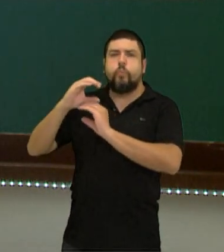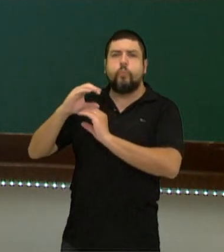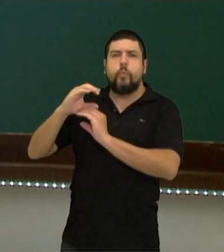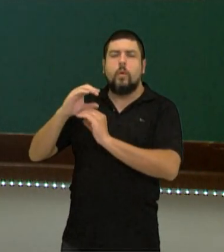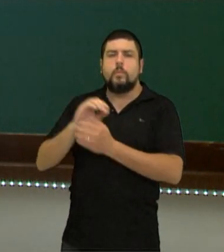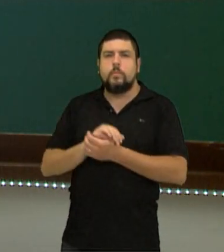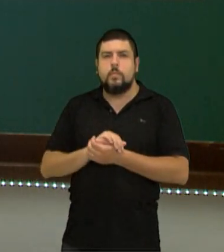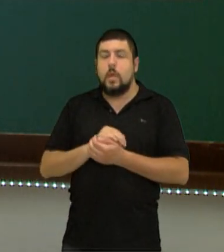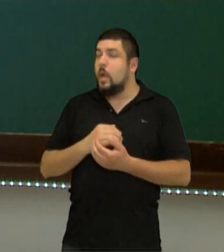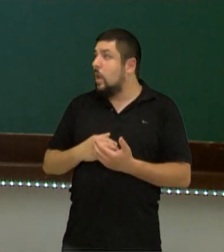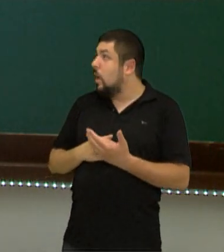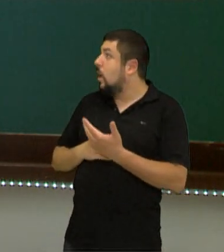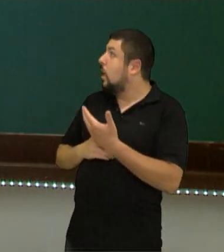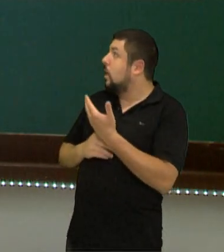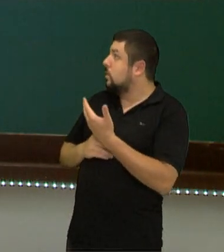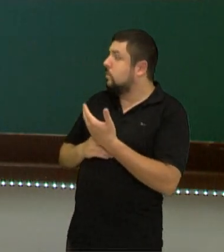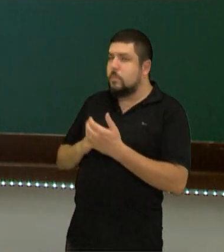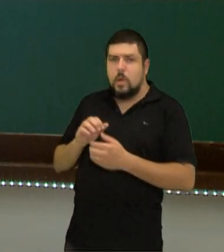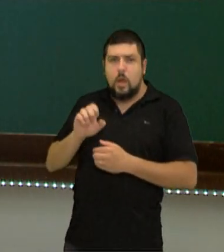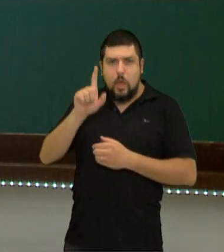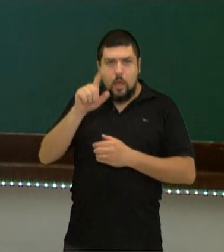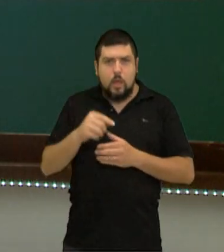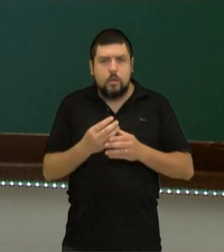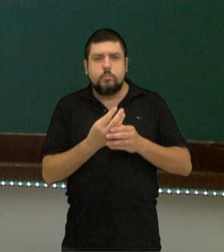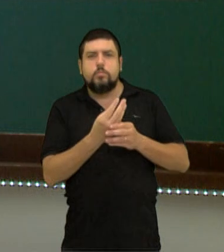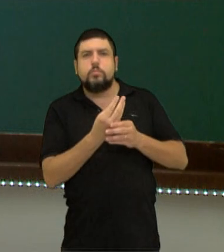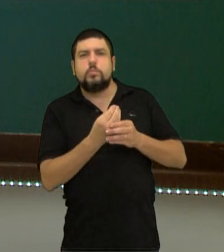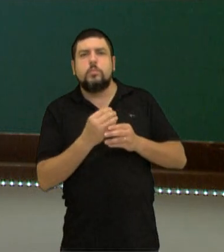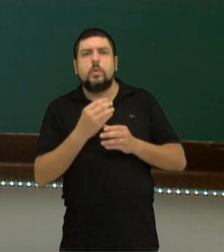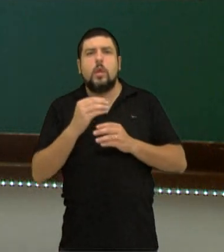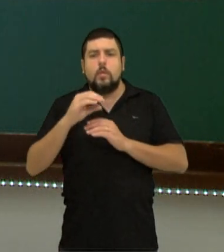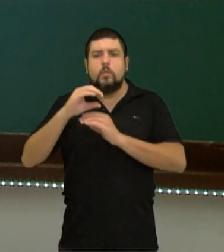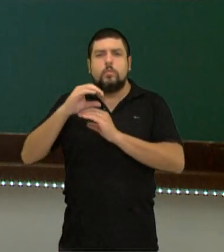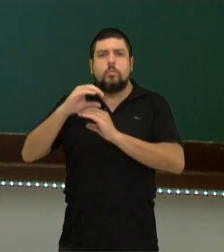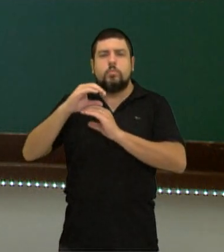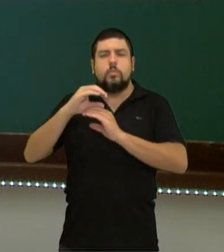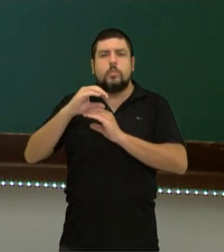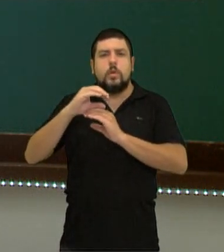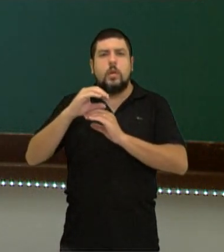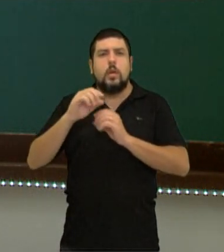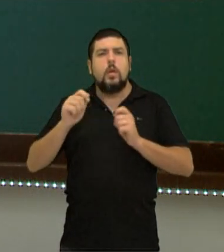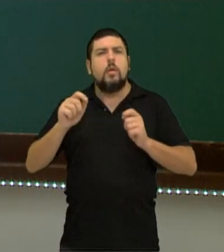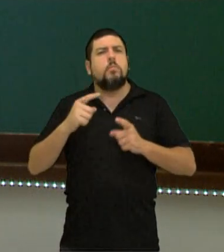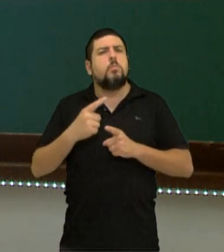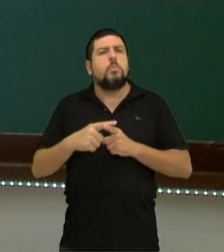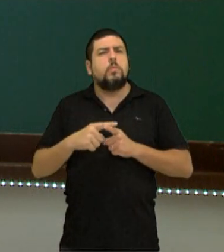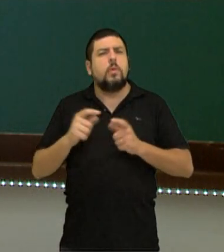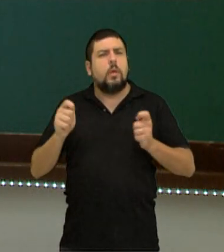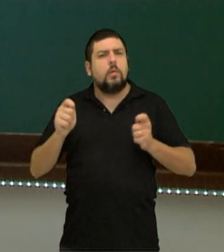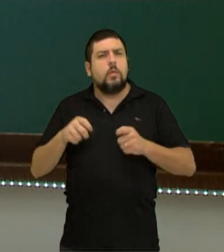é heterogênea, porque eu percebo o gelo no